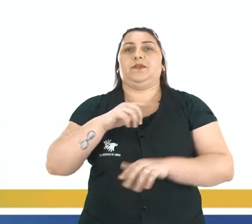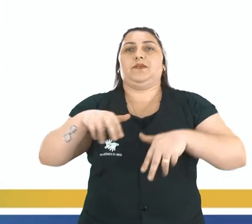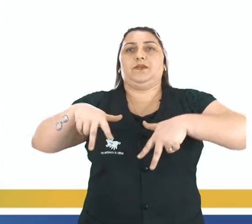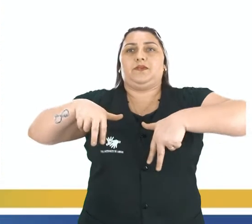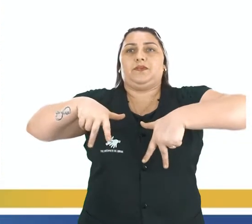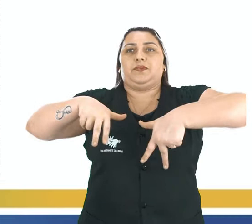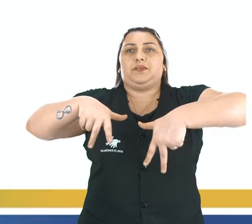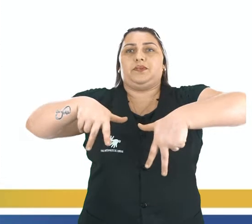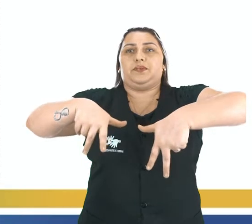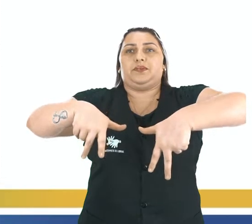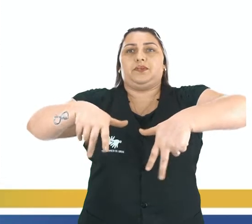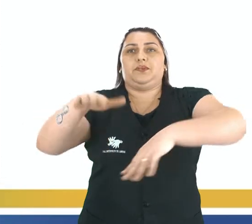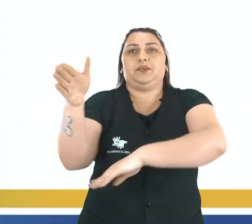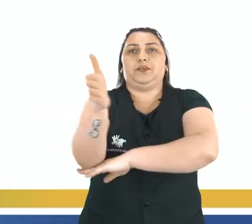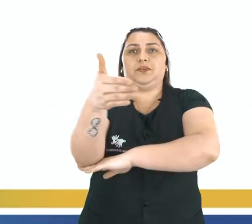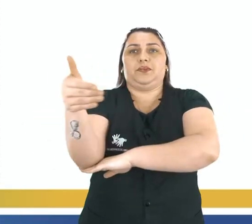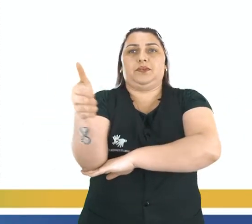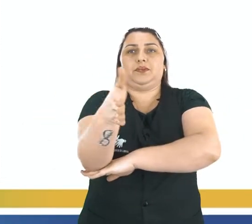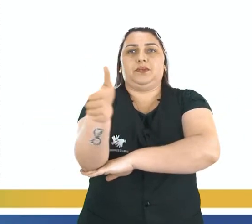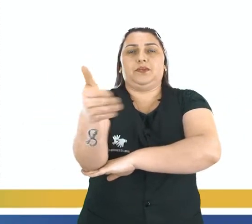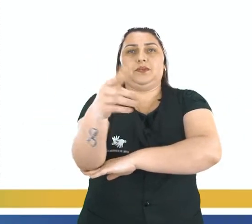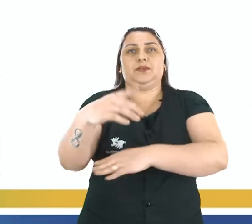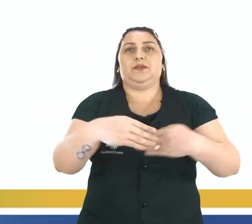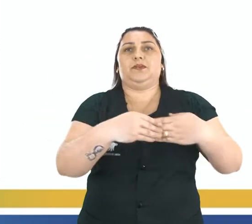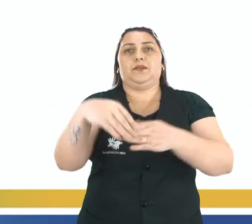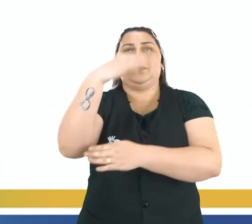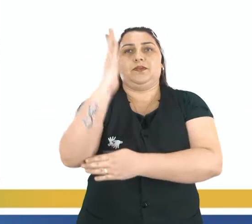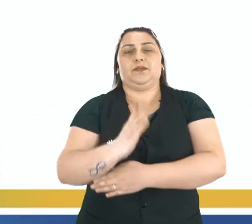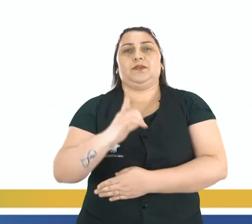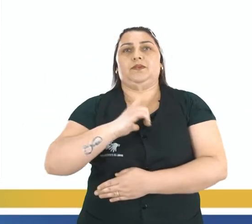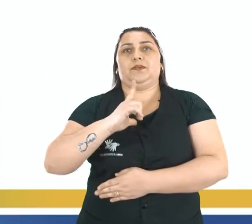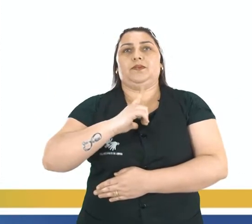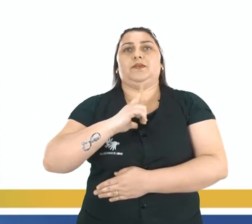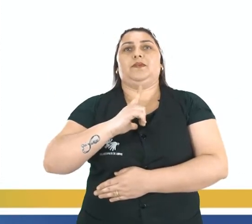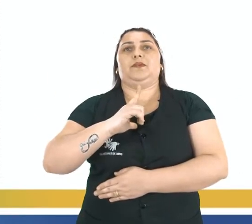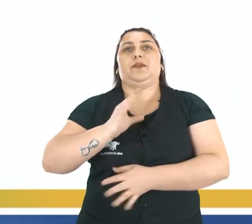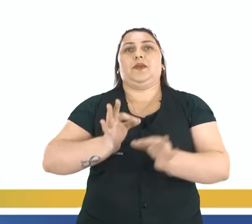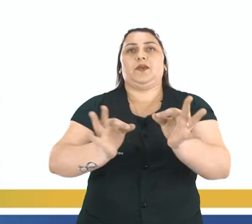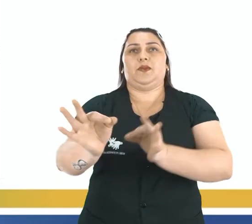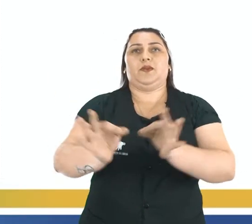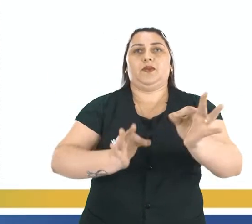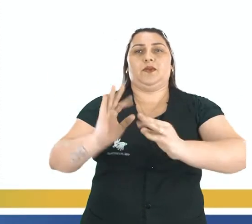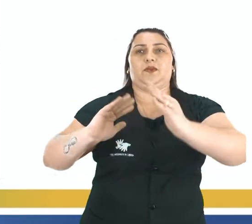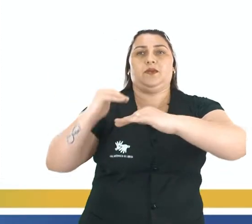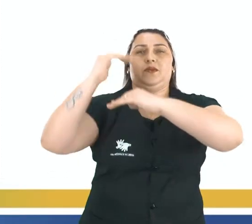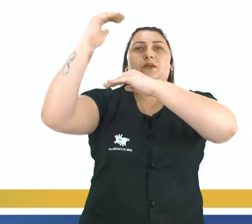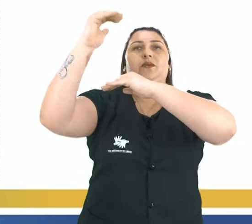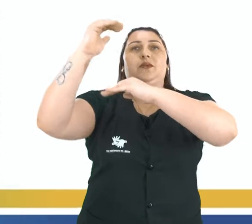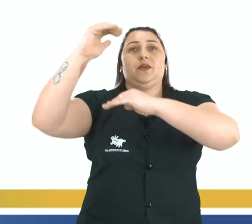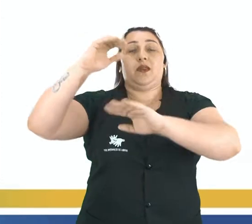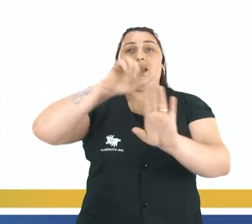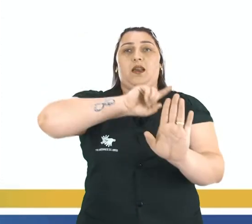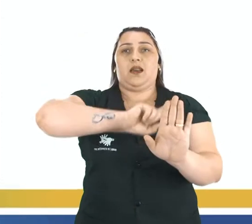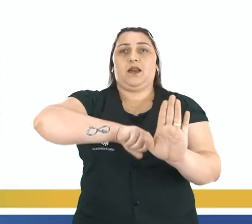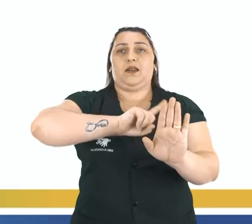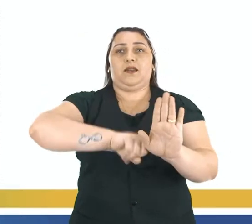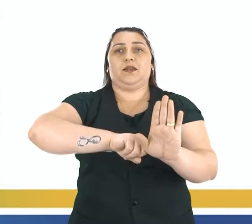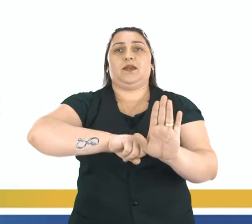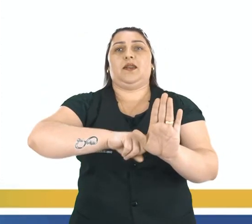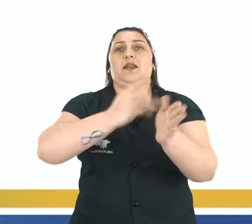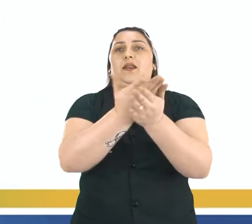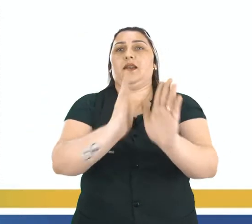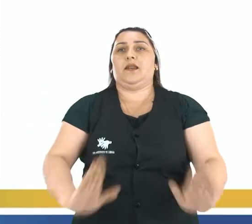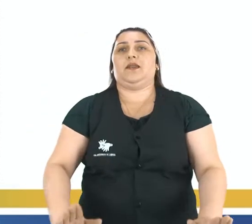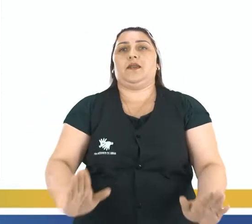passeata carregando a bandeira do Brasil, que tem por lema Ordem e Progresso, e atrás tem uma faixa escrito "Abaixo a